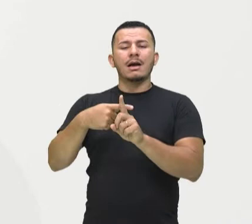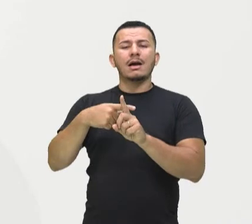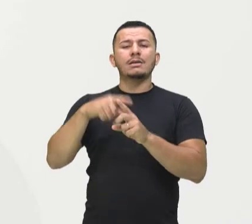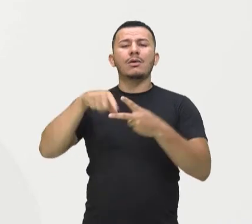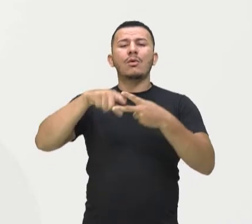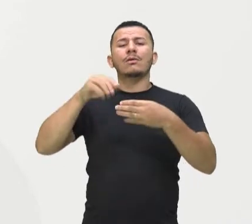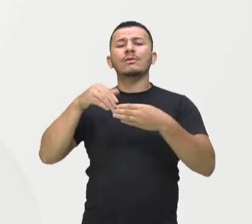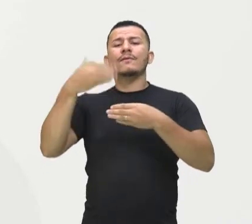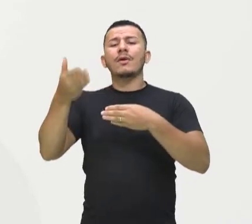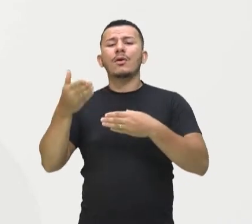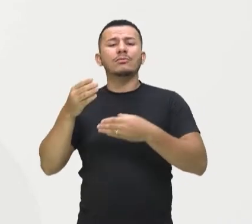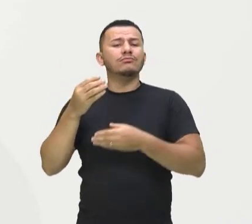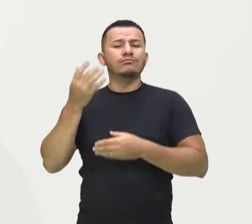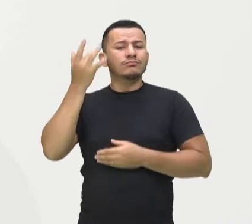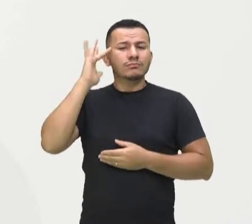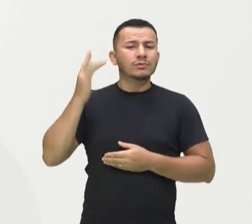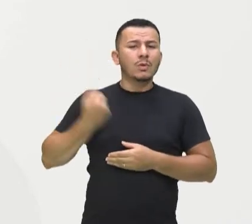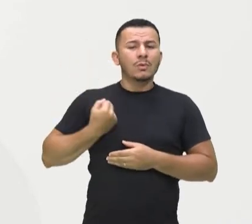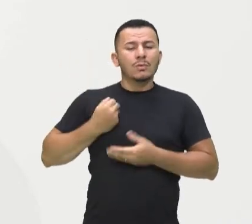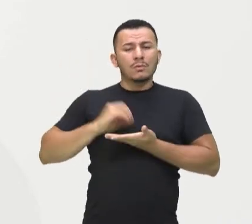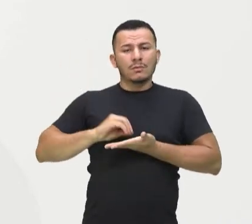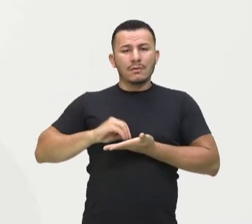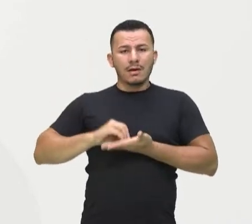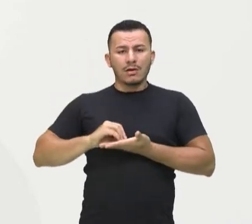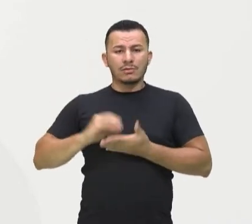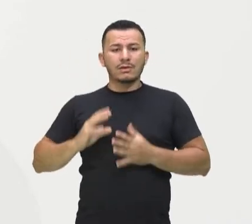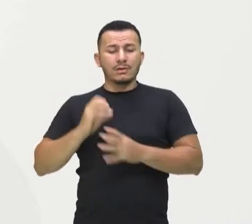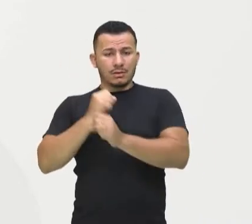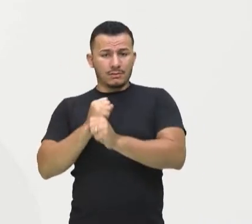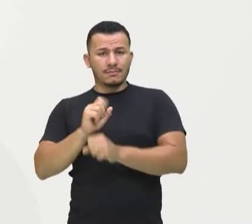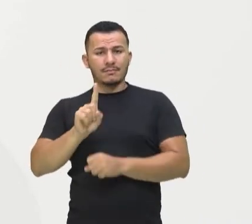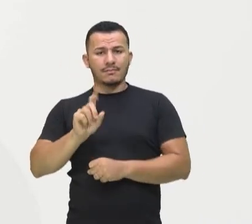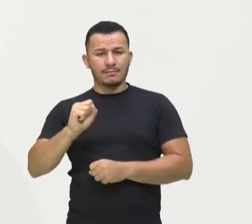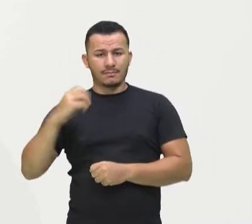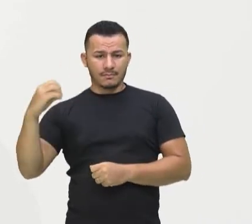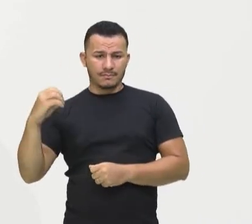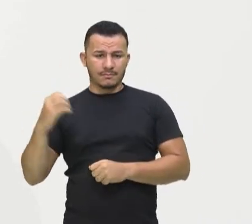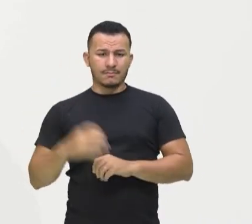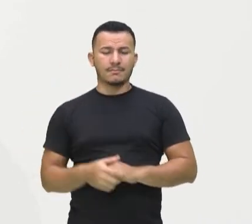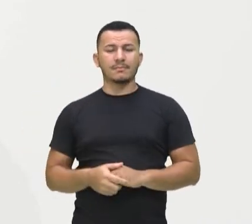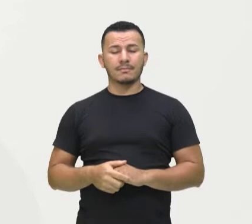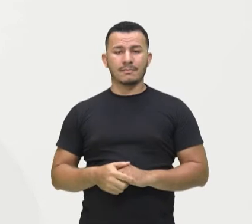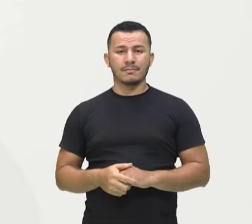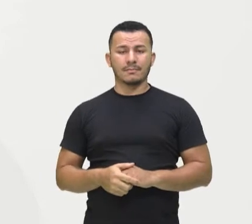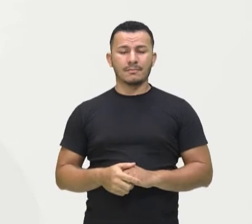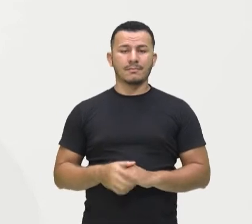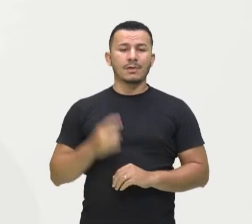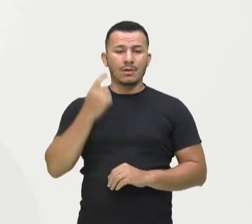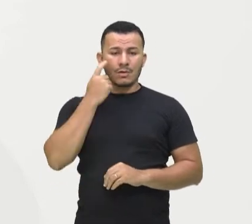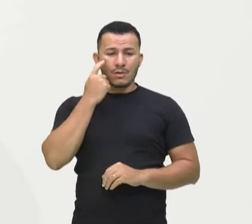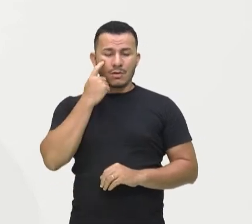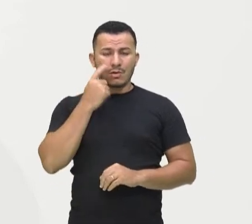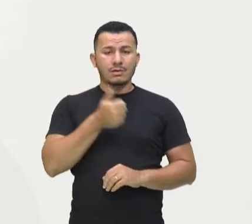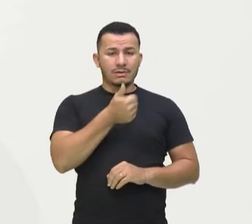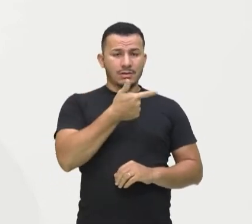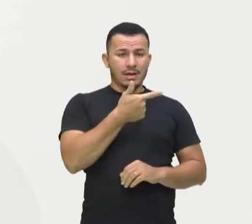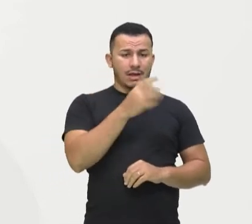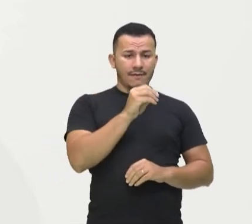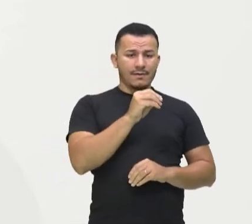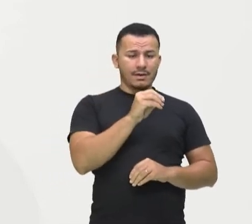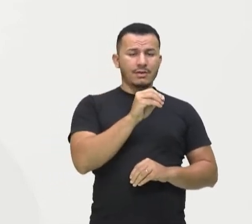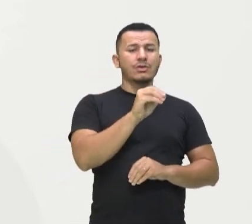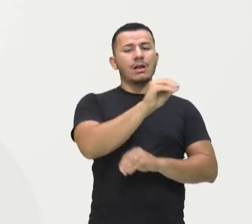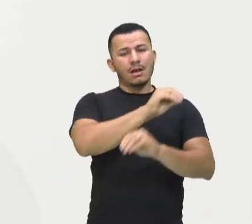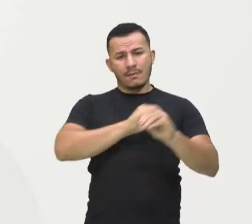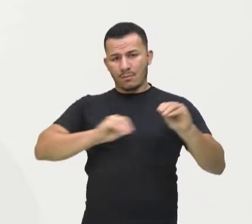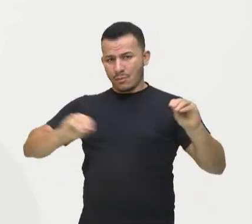externo que a gente não sabe. E é igual a 180. Resolvendo a equação, ó. Pega o 120,